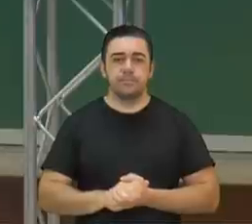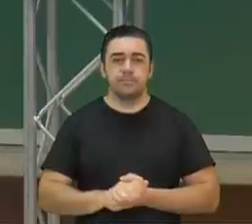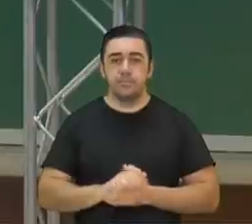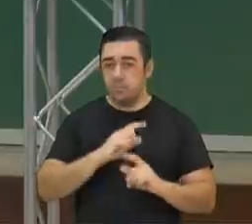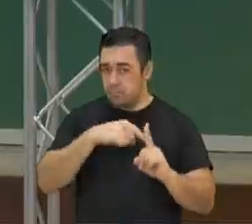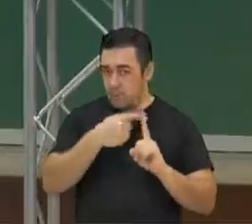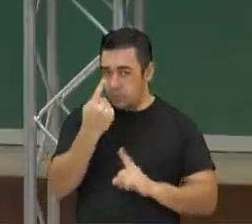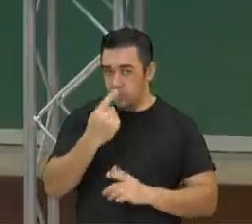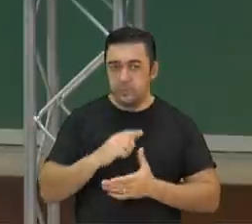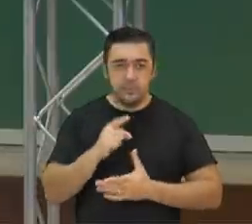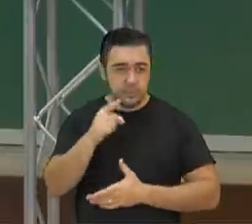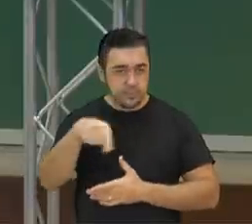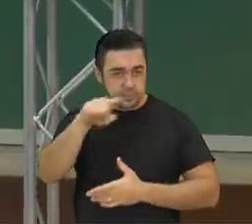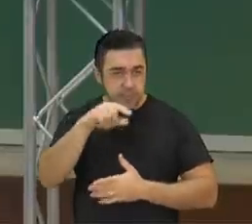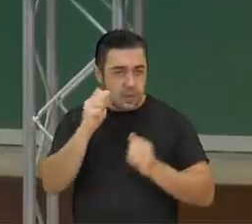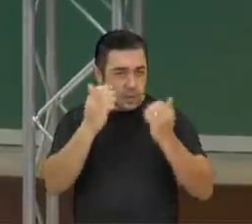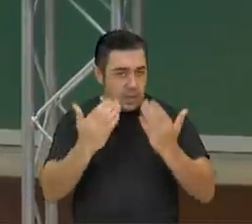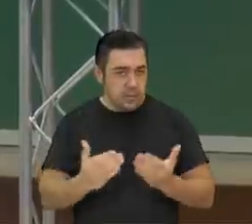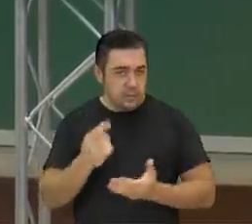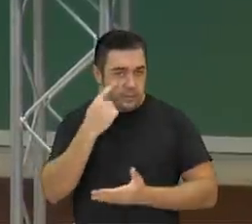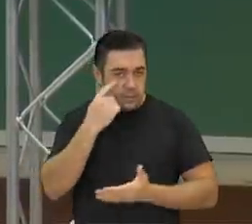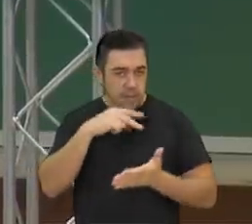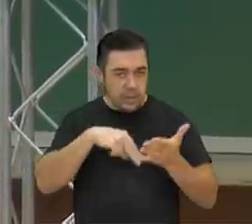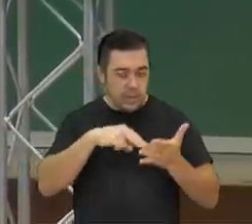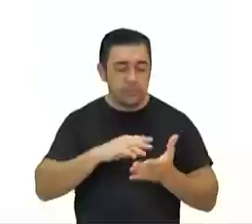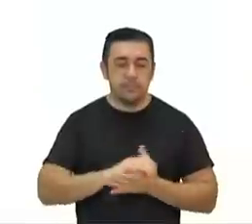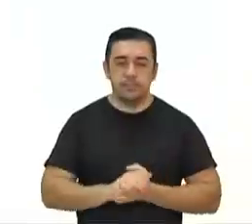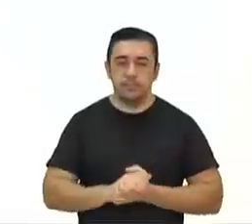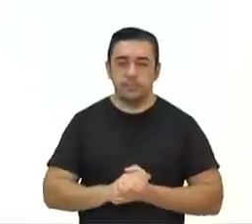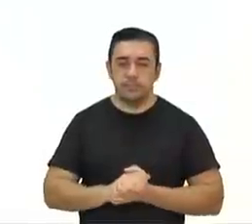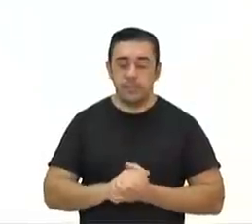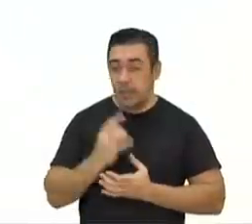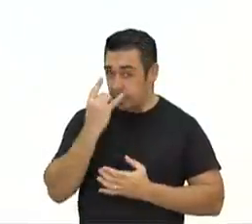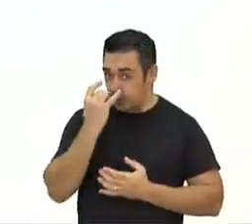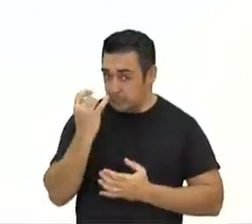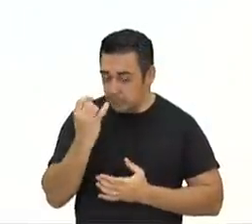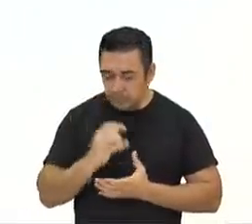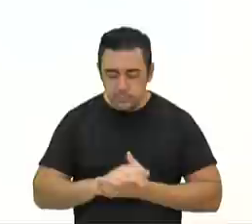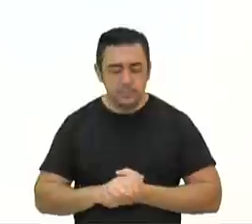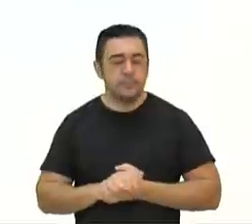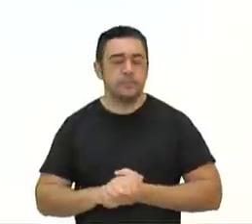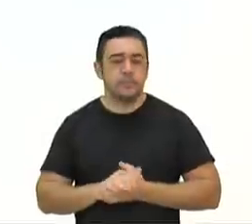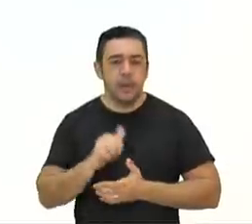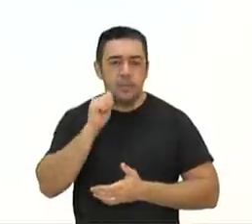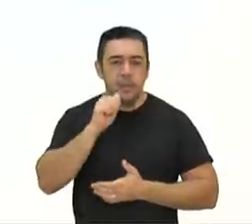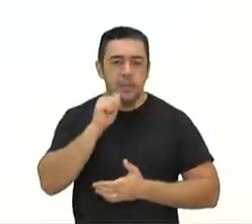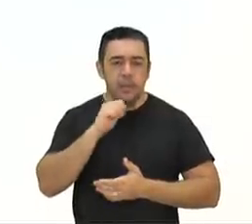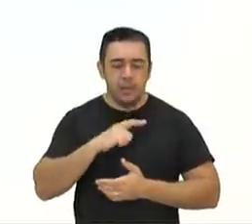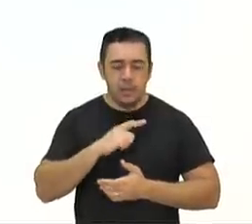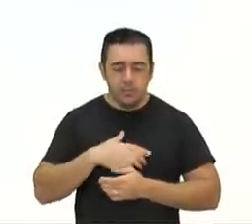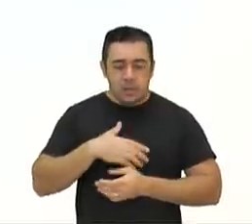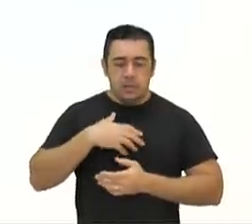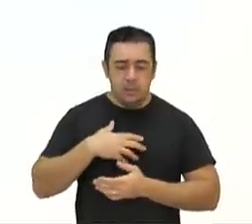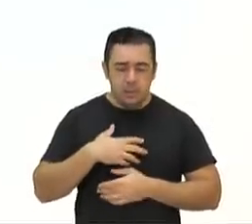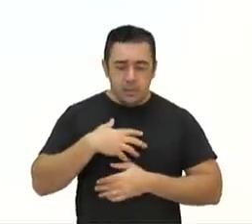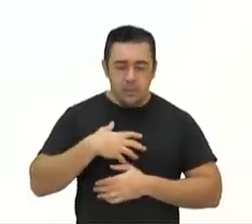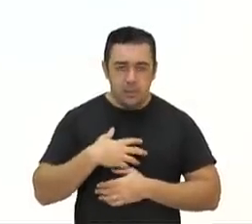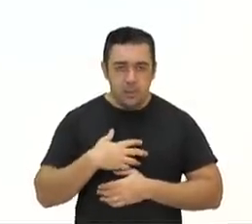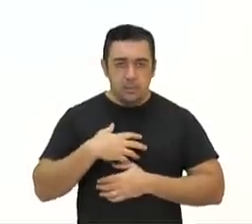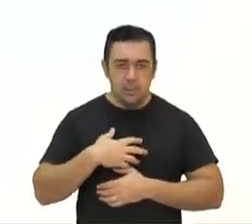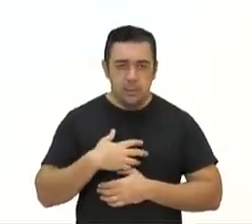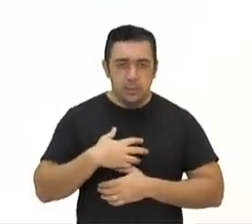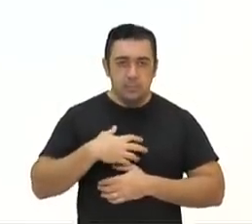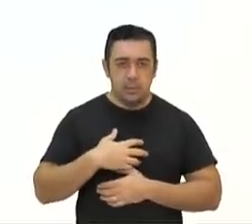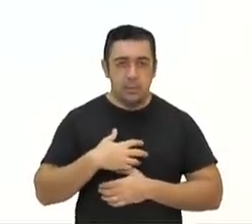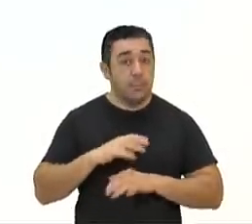Mais um fragmento aqui para a gente analisar. Vamos ler. Tentação. Ela estava com soluço. E como se não bastasse